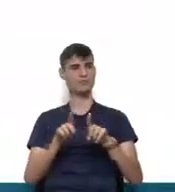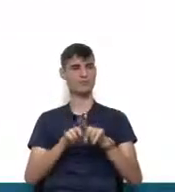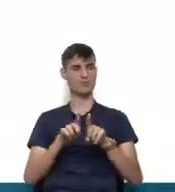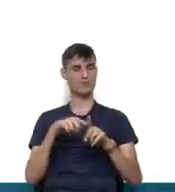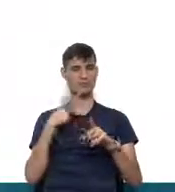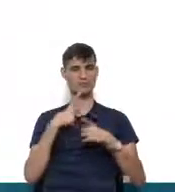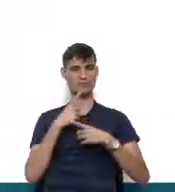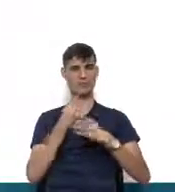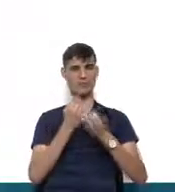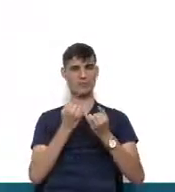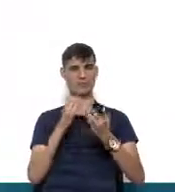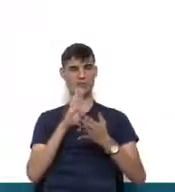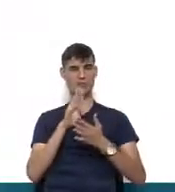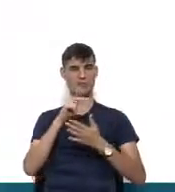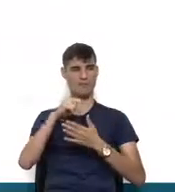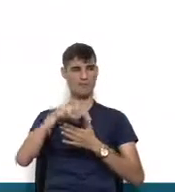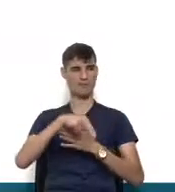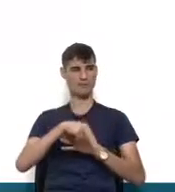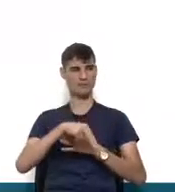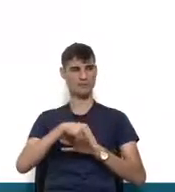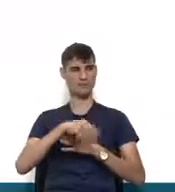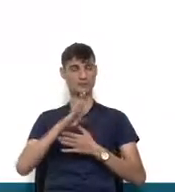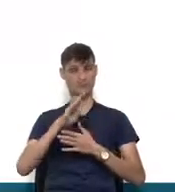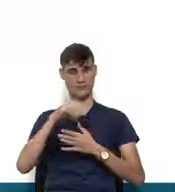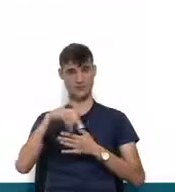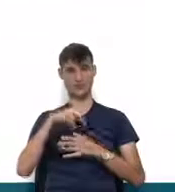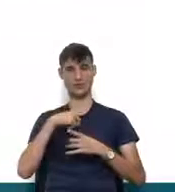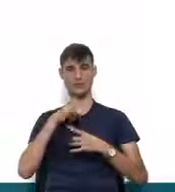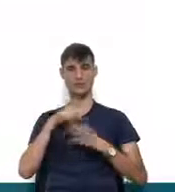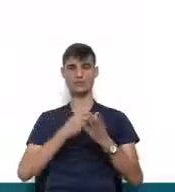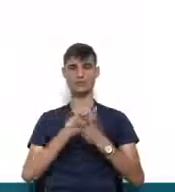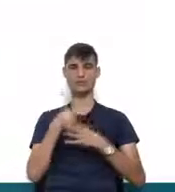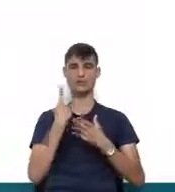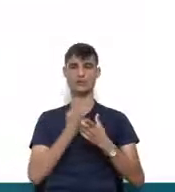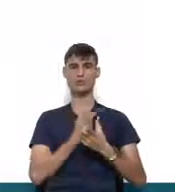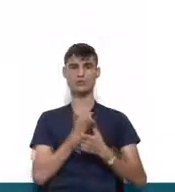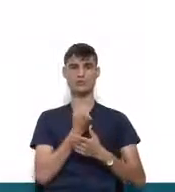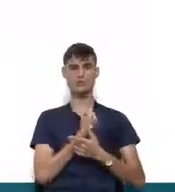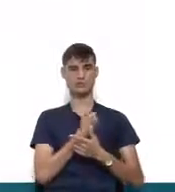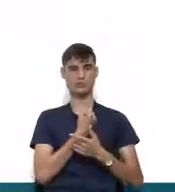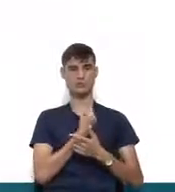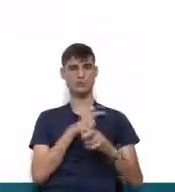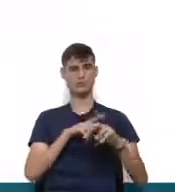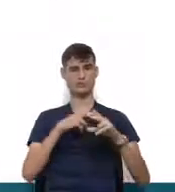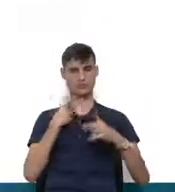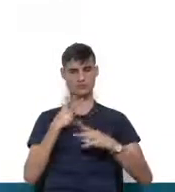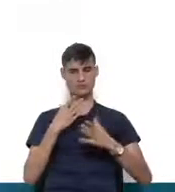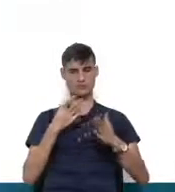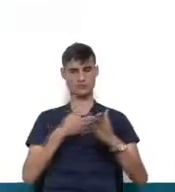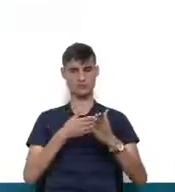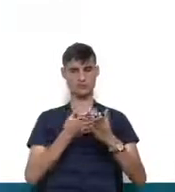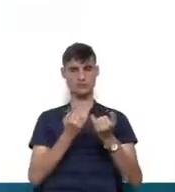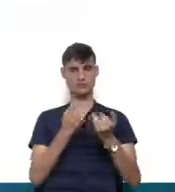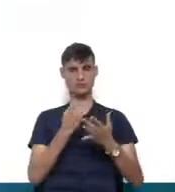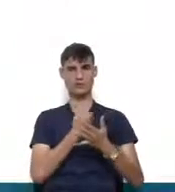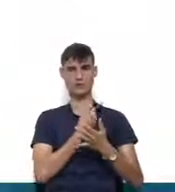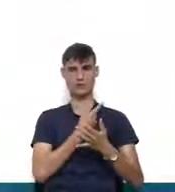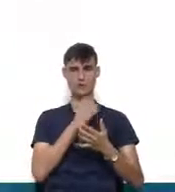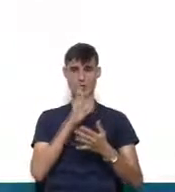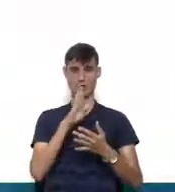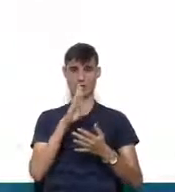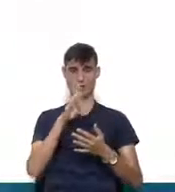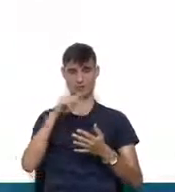nosso coeficiente Bn como sendo este valor, tá? Então, nós chegamos ao valor do